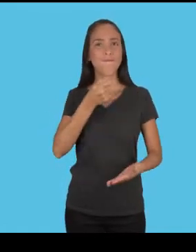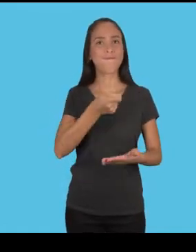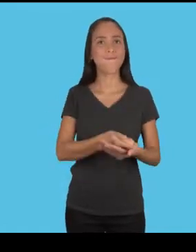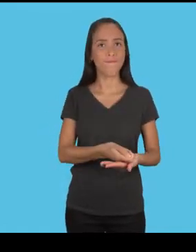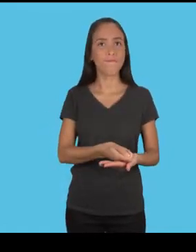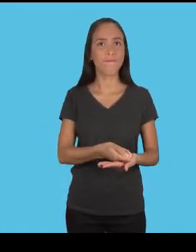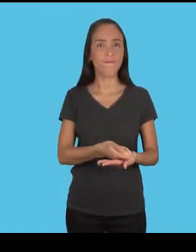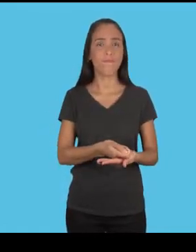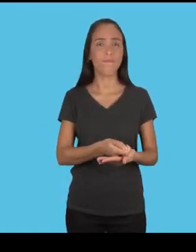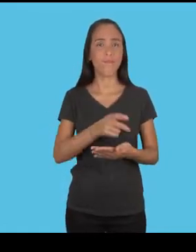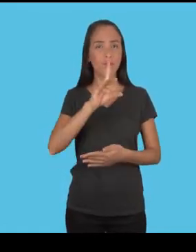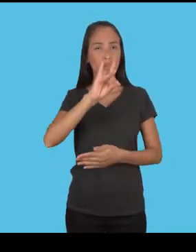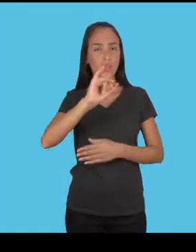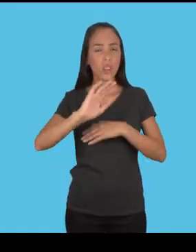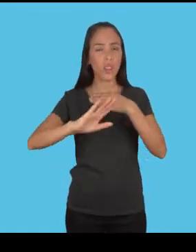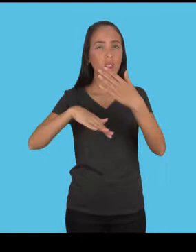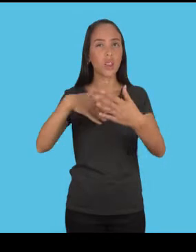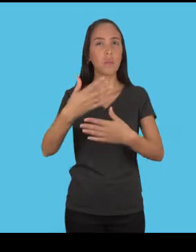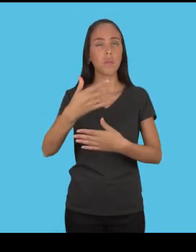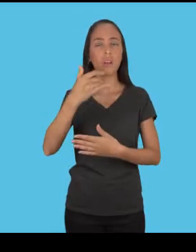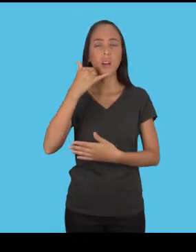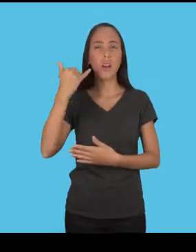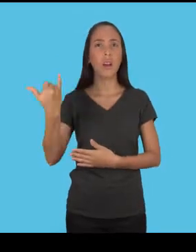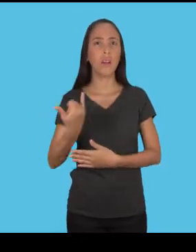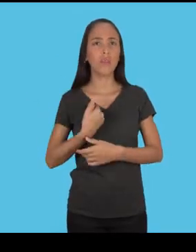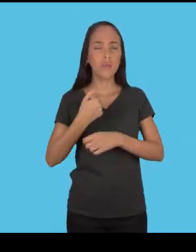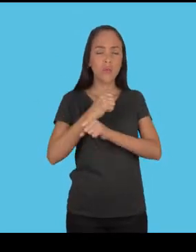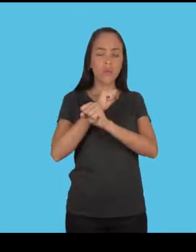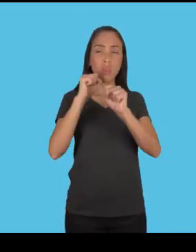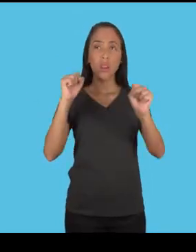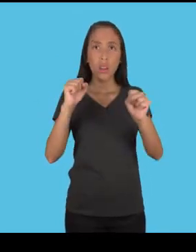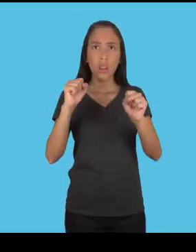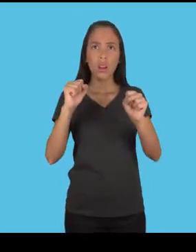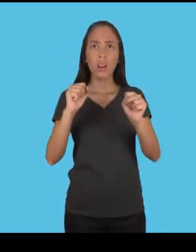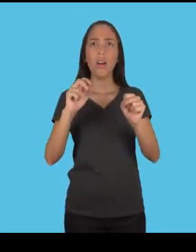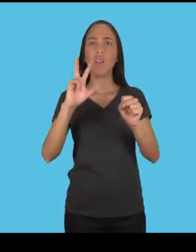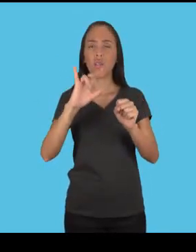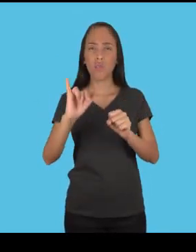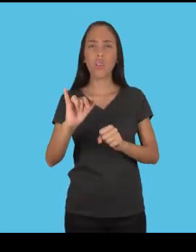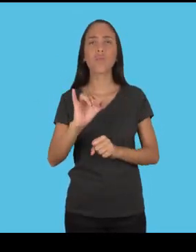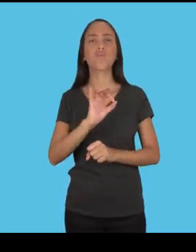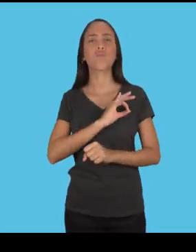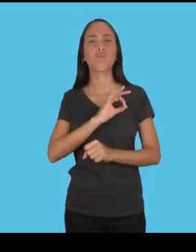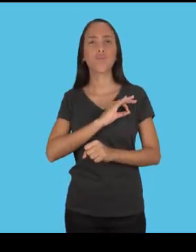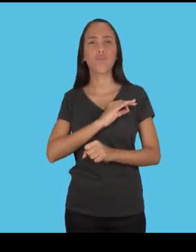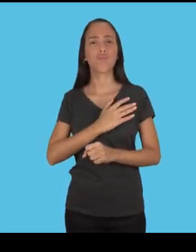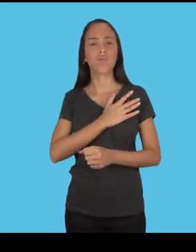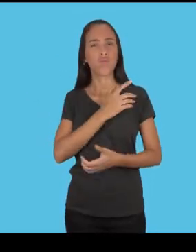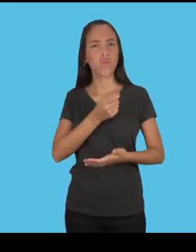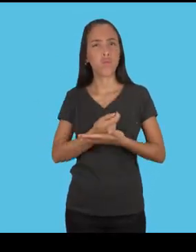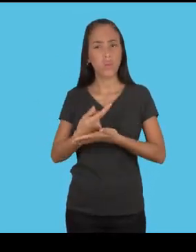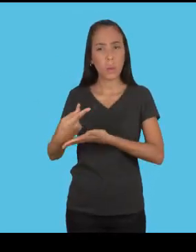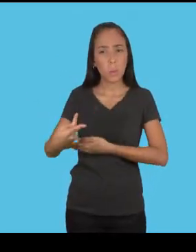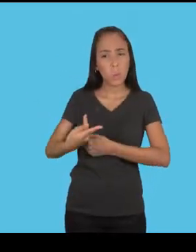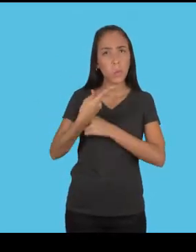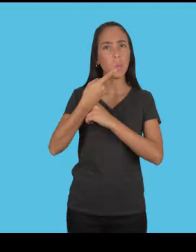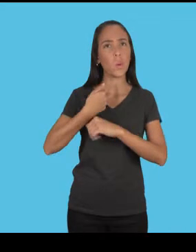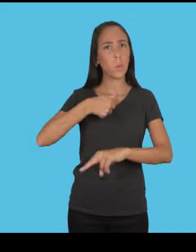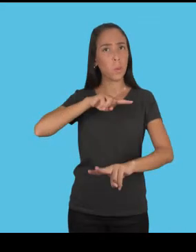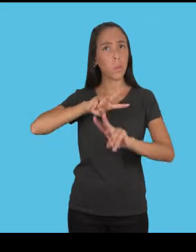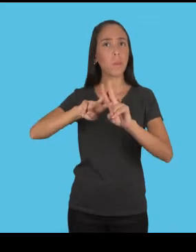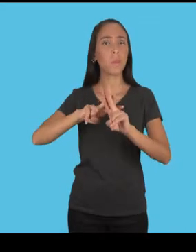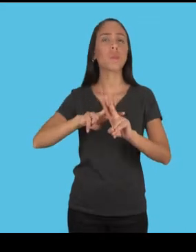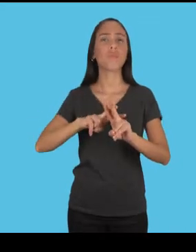militar. Dias depois, fui despertado com a notícia de que havia sido caçado pela ditadura e queria ser preso como